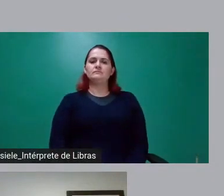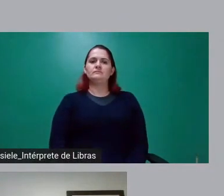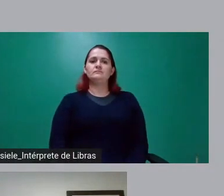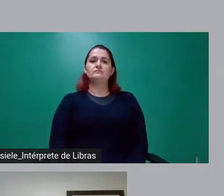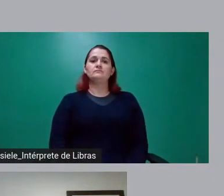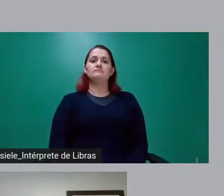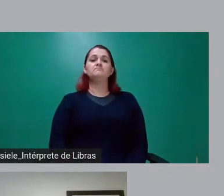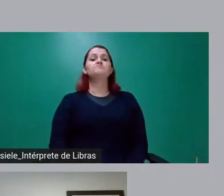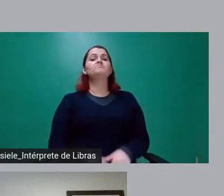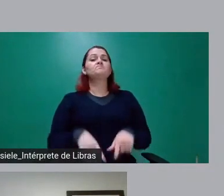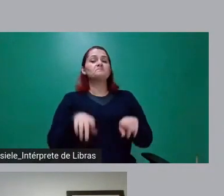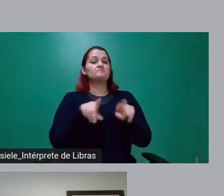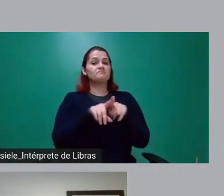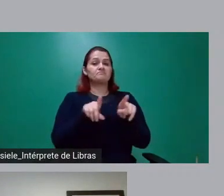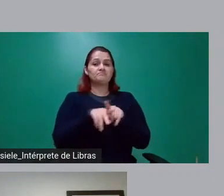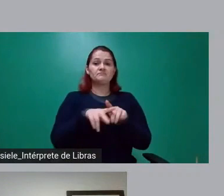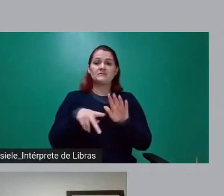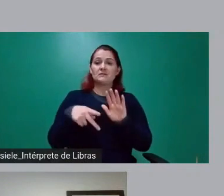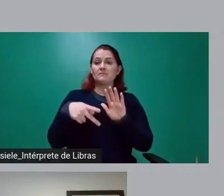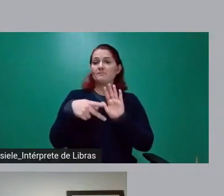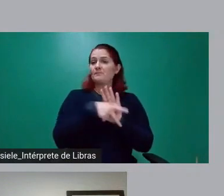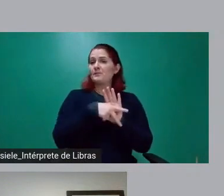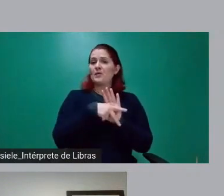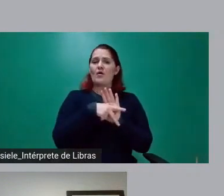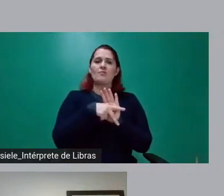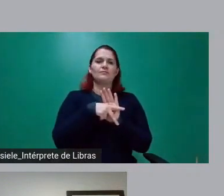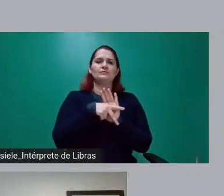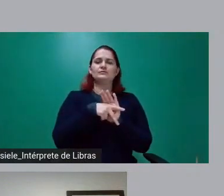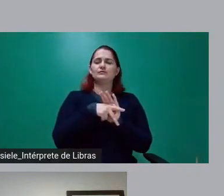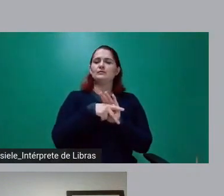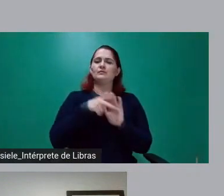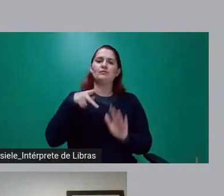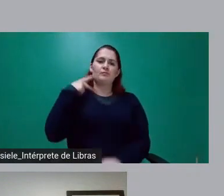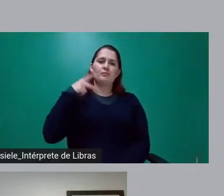Por força de uma viragem neoliberal,